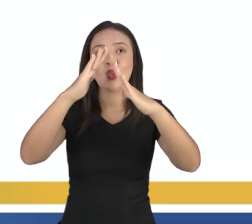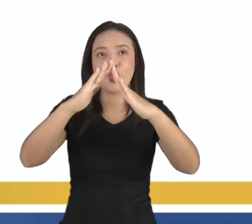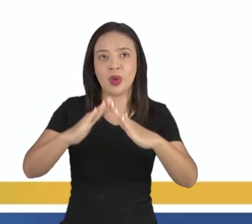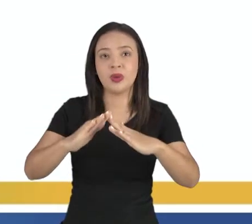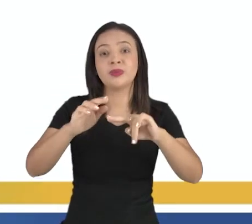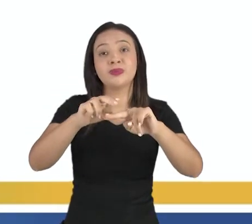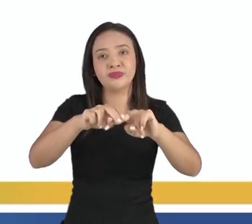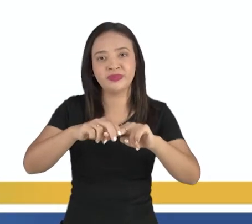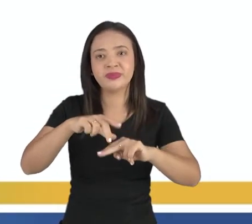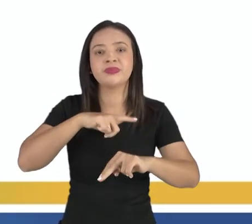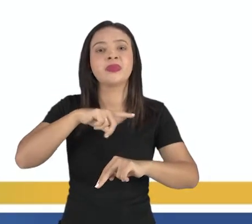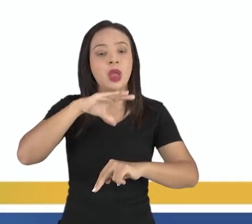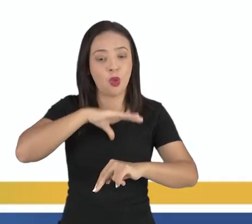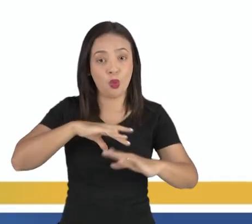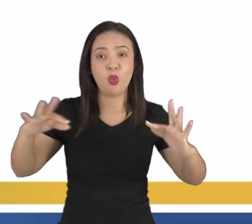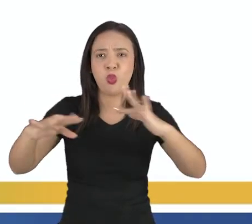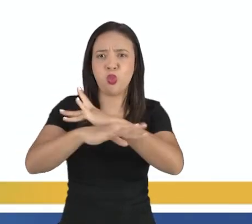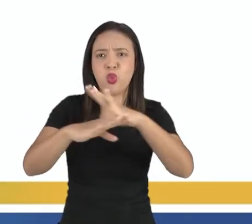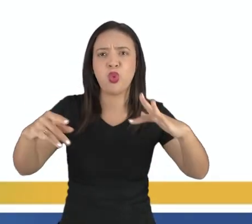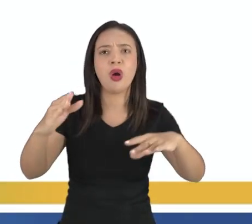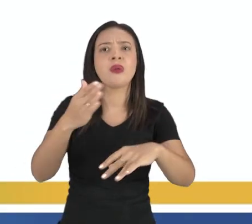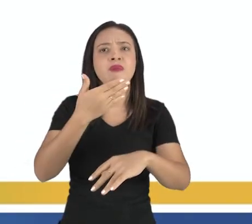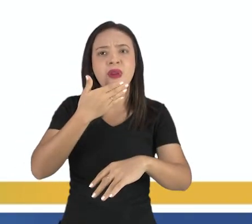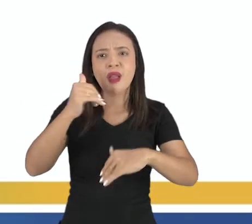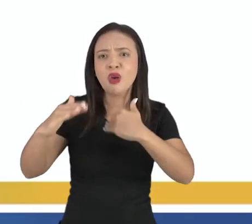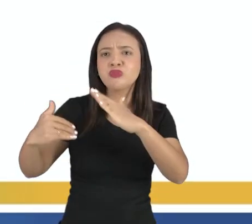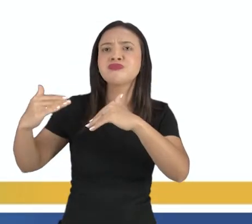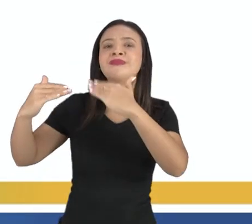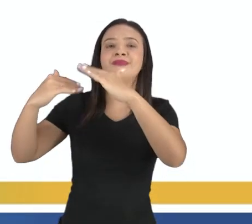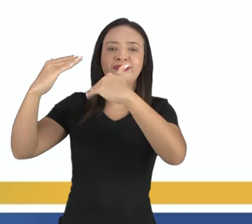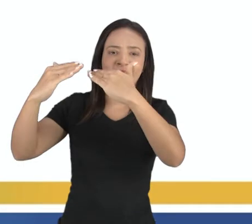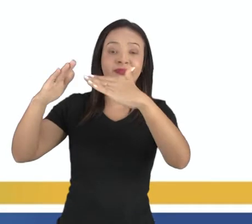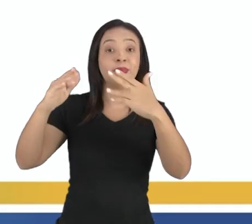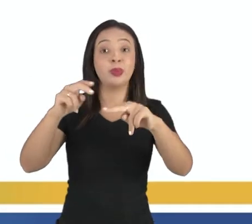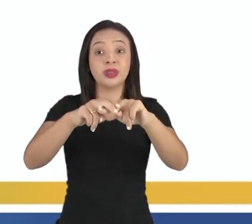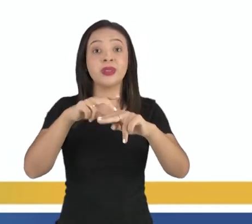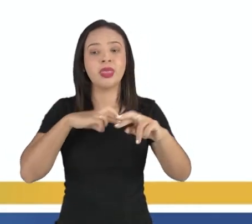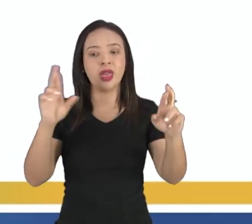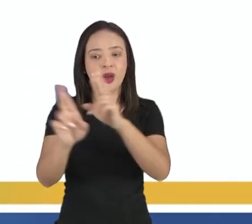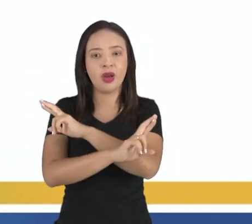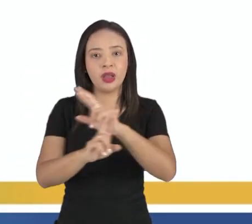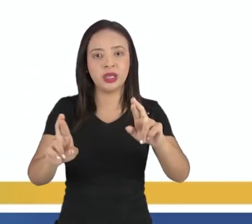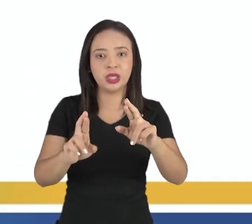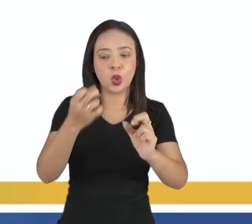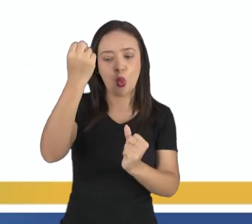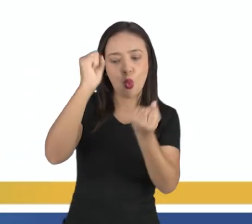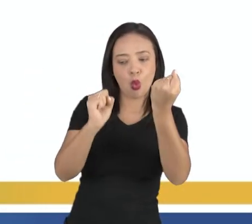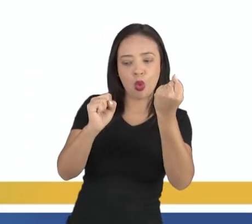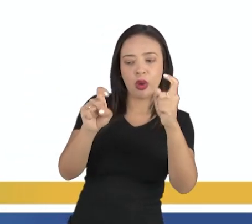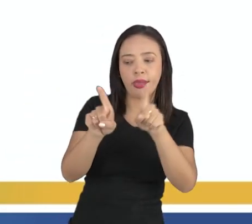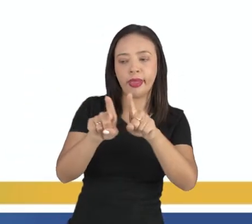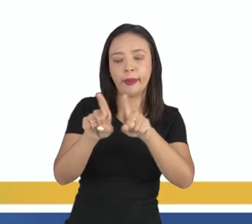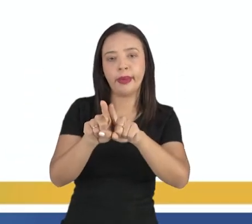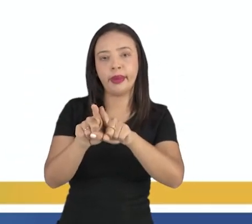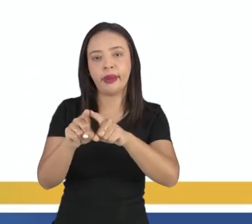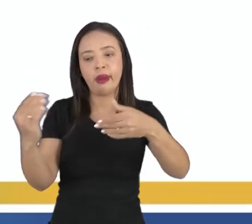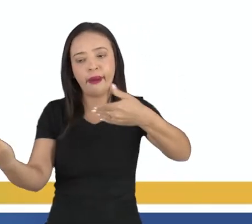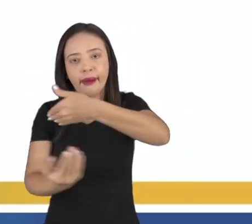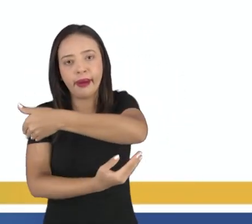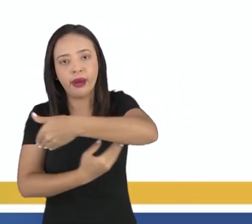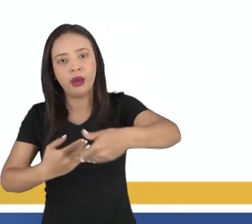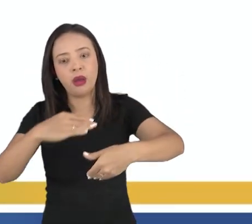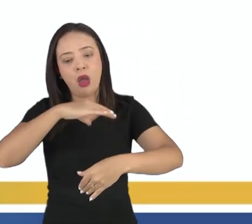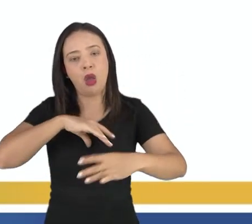encontram-se mais urbanizadas. Então veja a relação indústria ligada à questão da urbanização, crescimento das cidades.